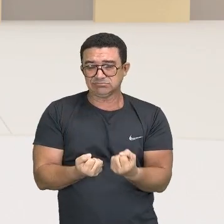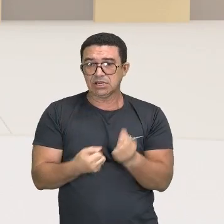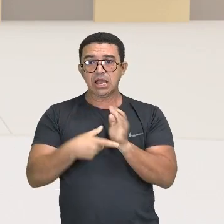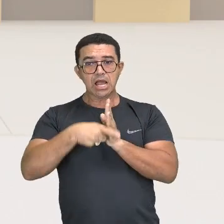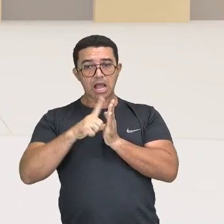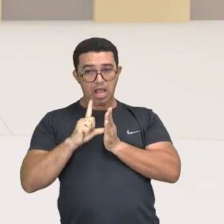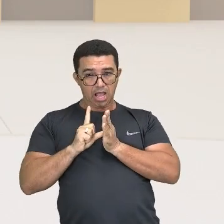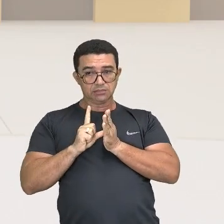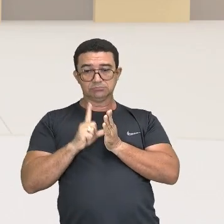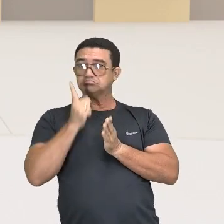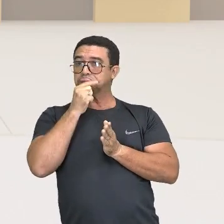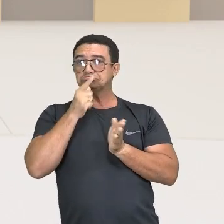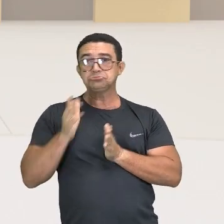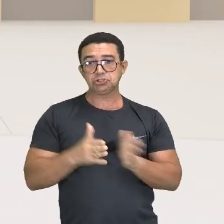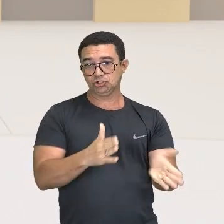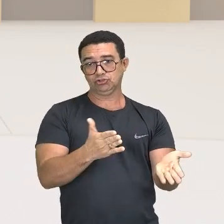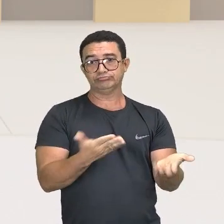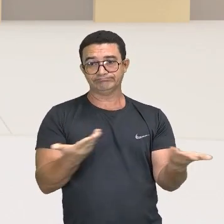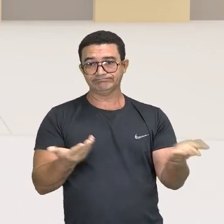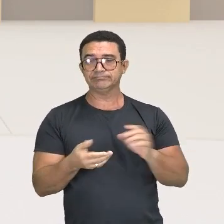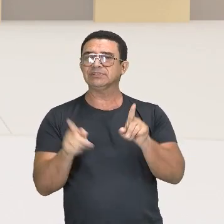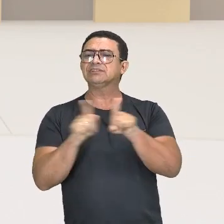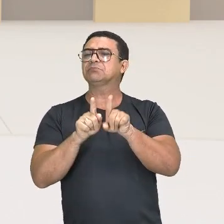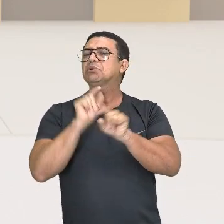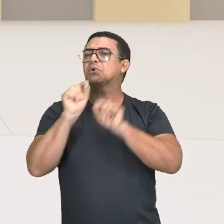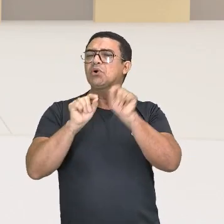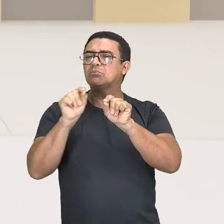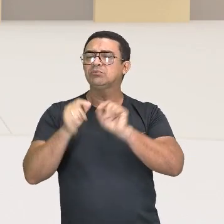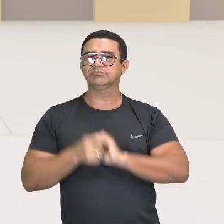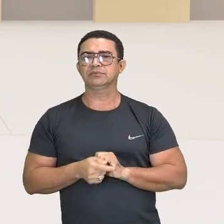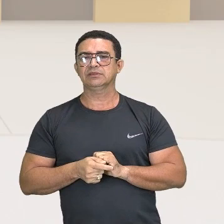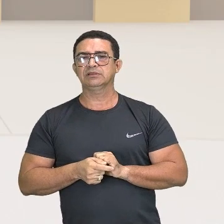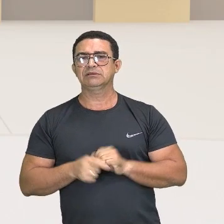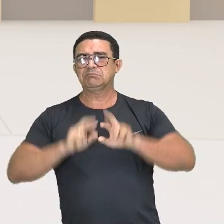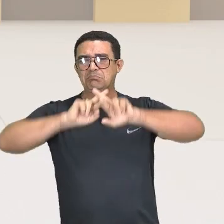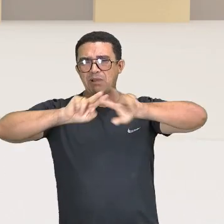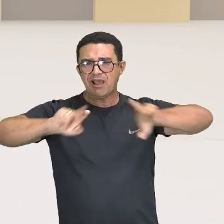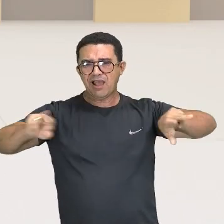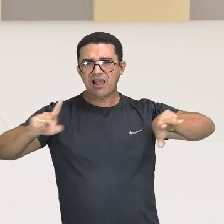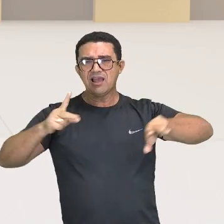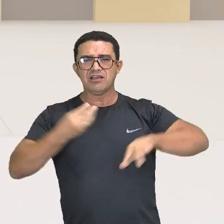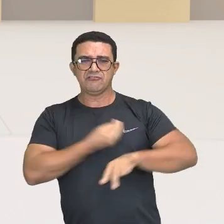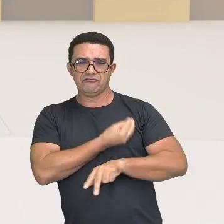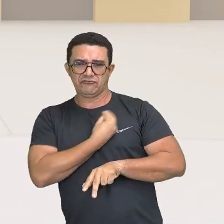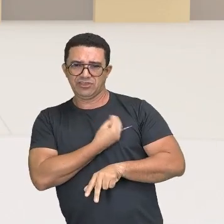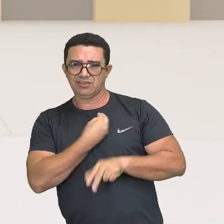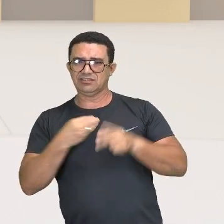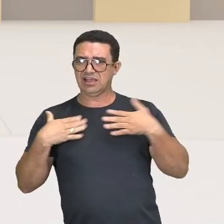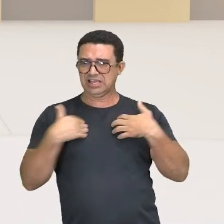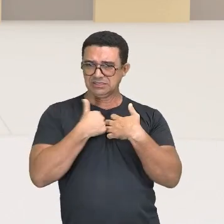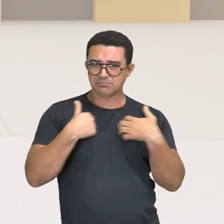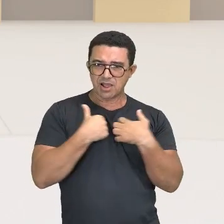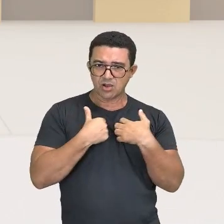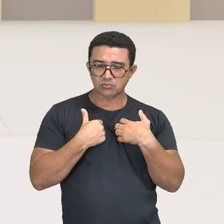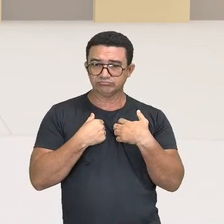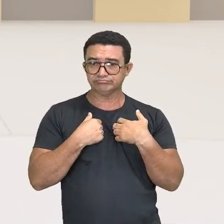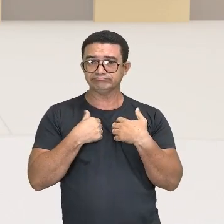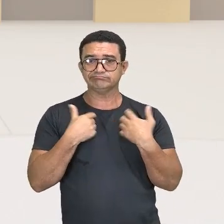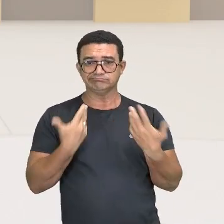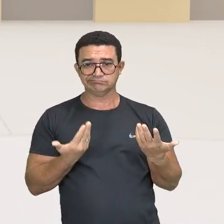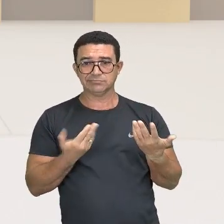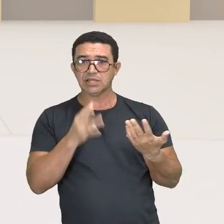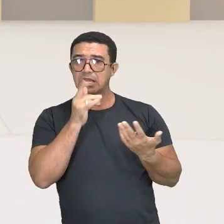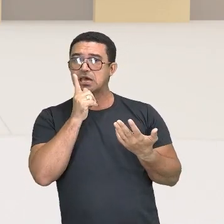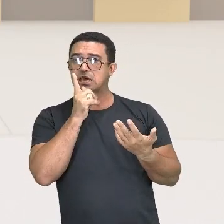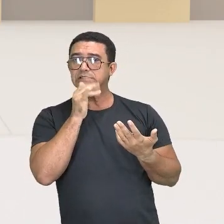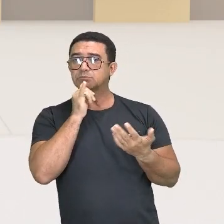um rio, por exemplo. E as espécies de seres vivos que vivem naquele determinado ecossistema, né, que seria ali o habitat natural deles, que